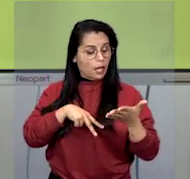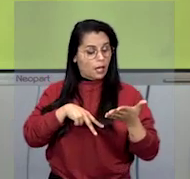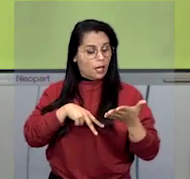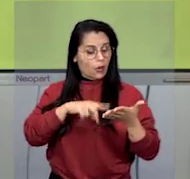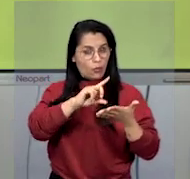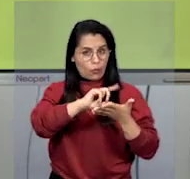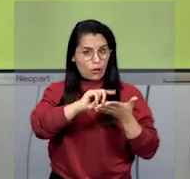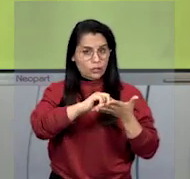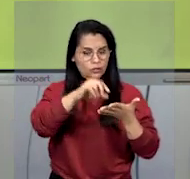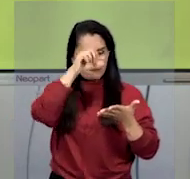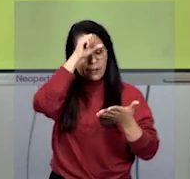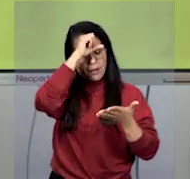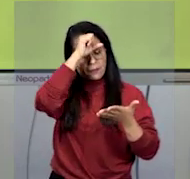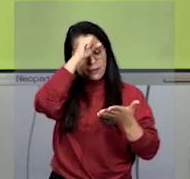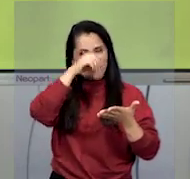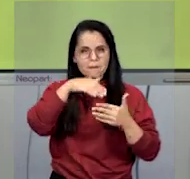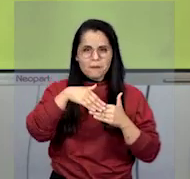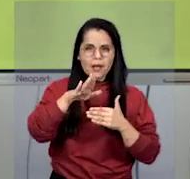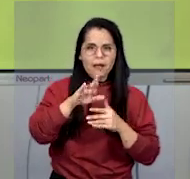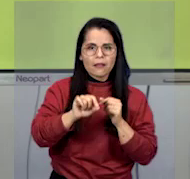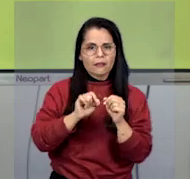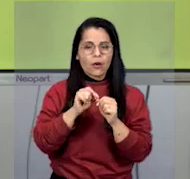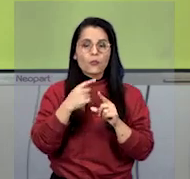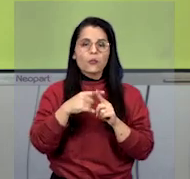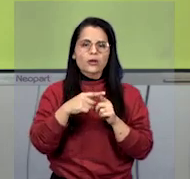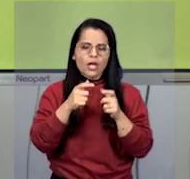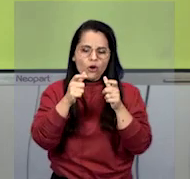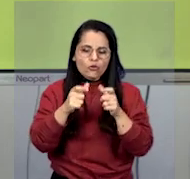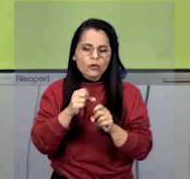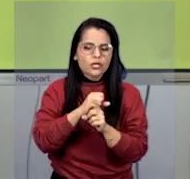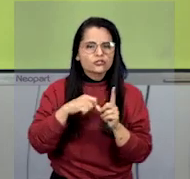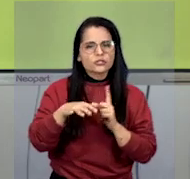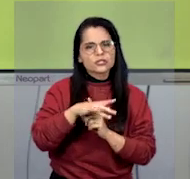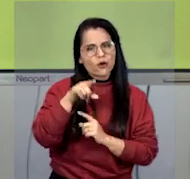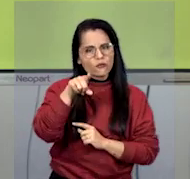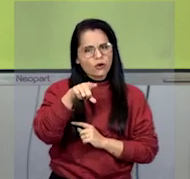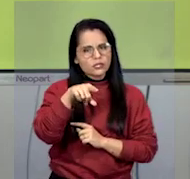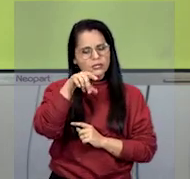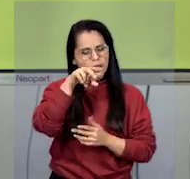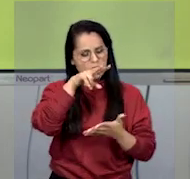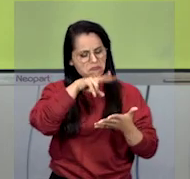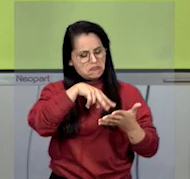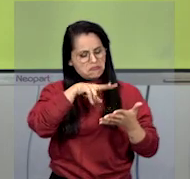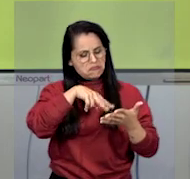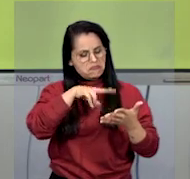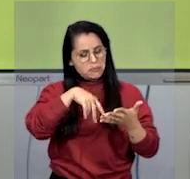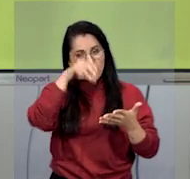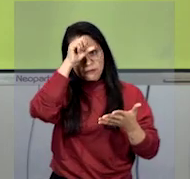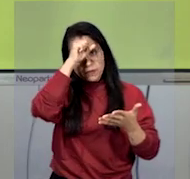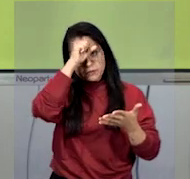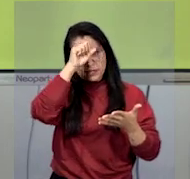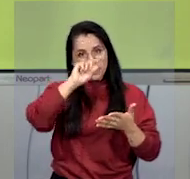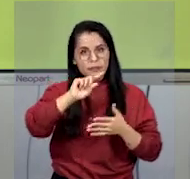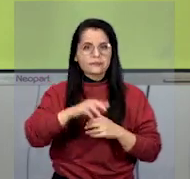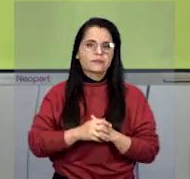um pouco mais. Então, por isso que é o lugar social. Você é um leitor que vai aprender e ele é um especialista que vai